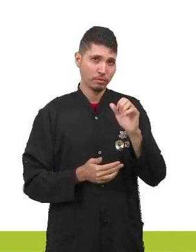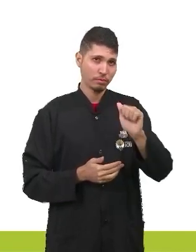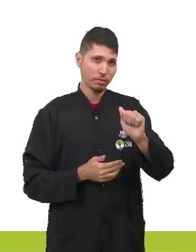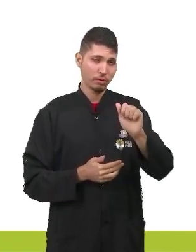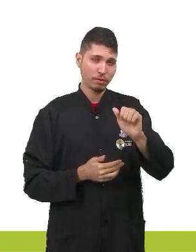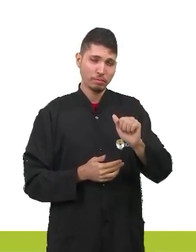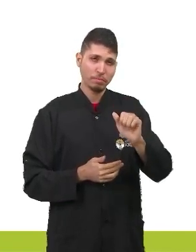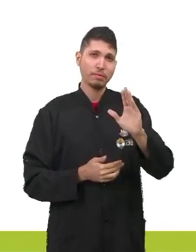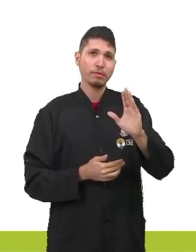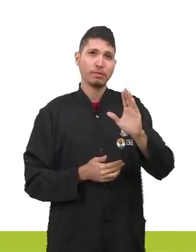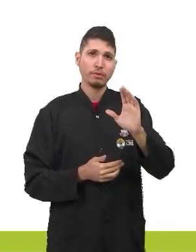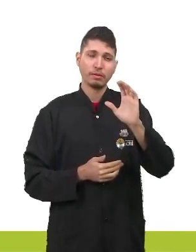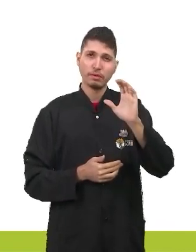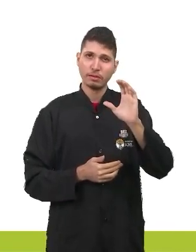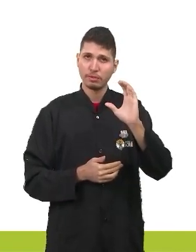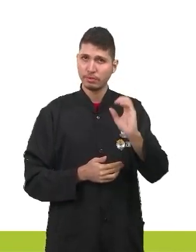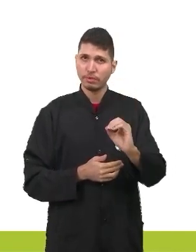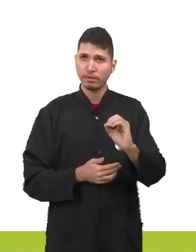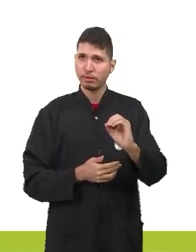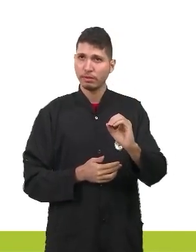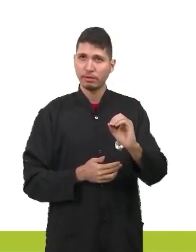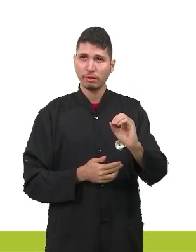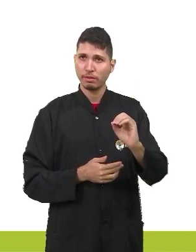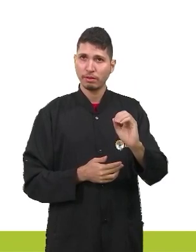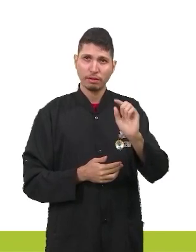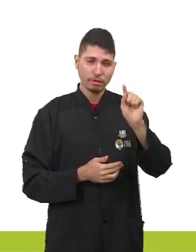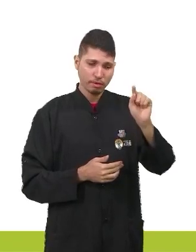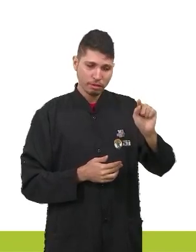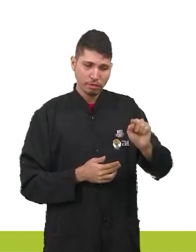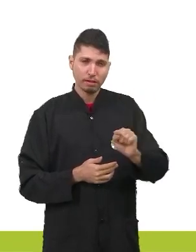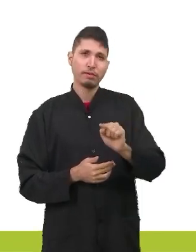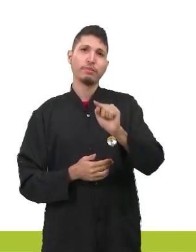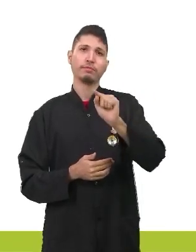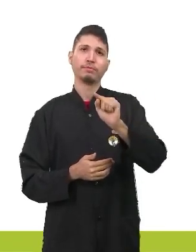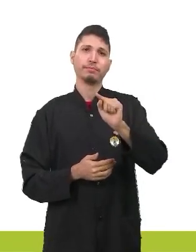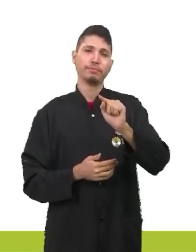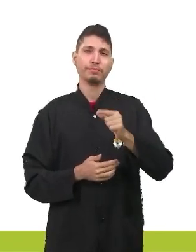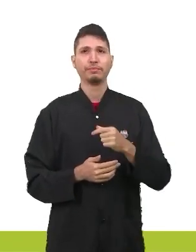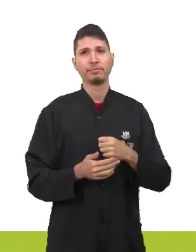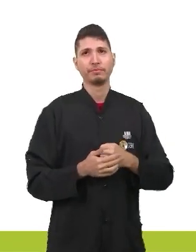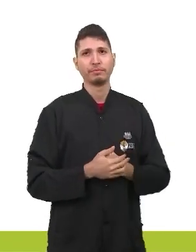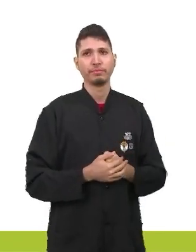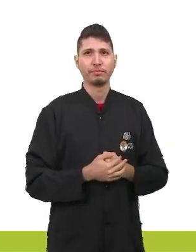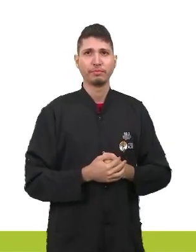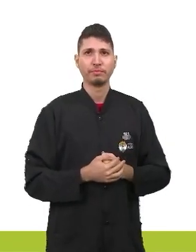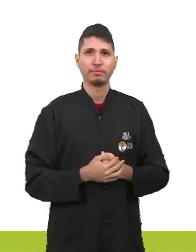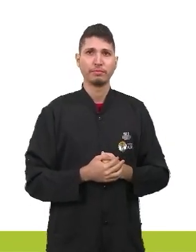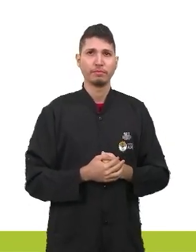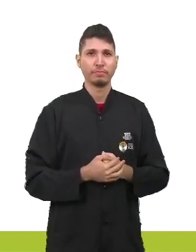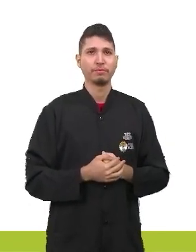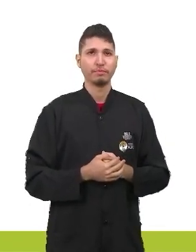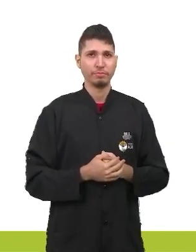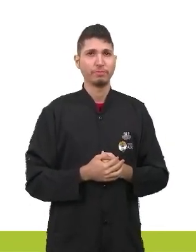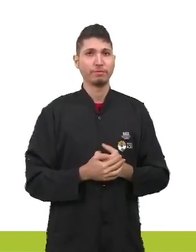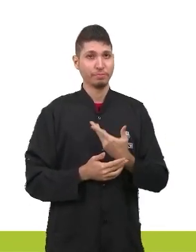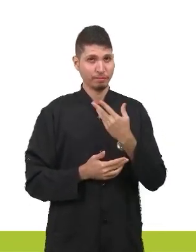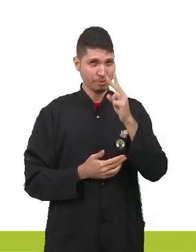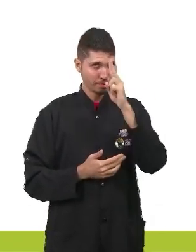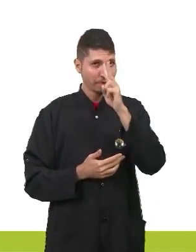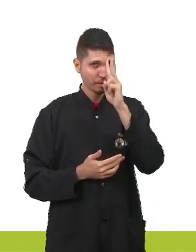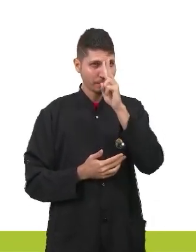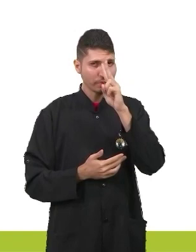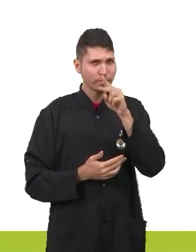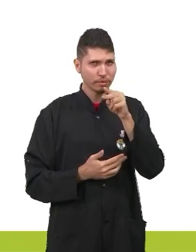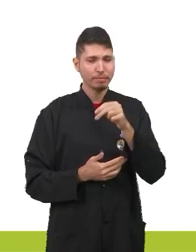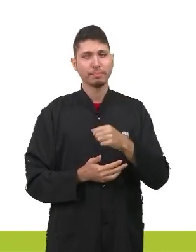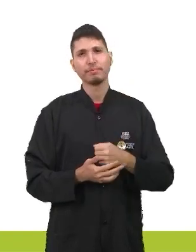que zero, é só alegria, tá vendo? A gente vai dar uma olhadinha aqui na função, quando o A for maior que zero, a gente vai ter esse aqui, ó. Lembra? Quando A é maior